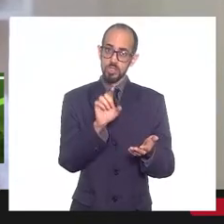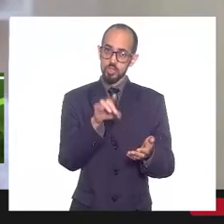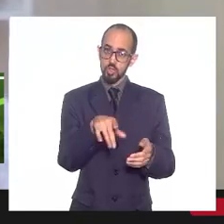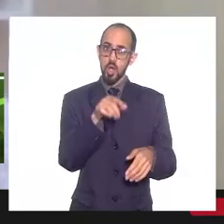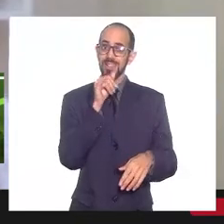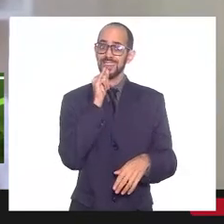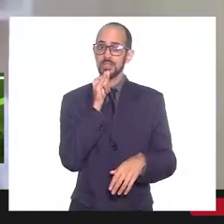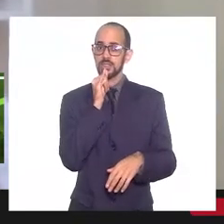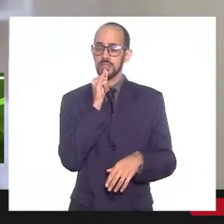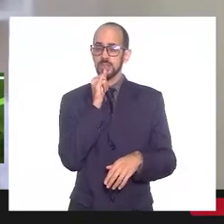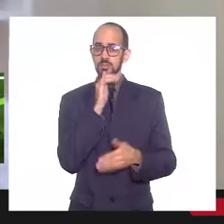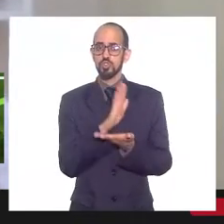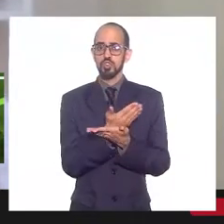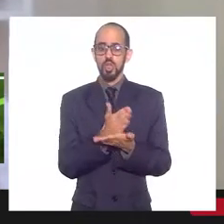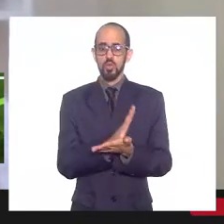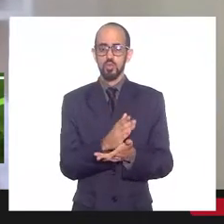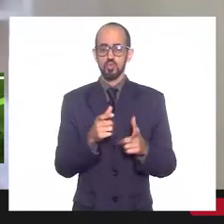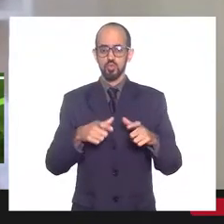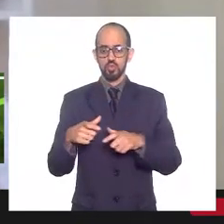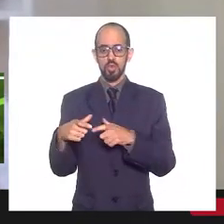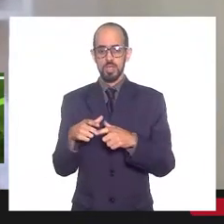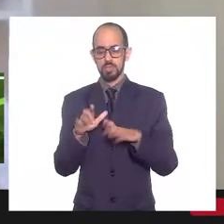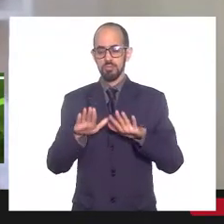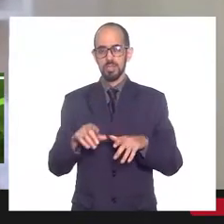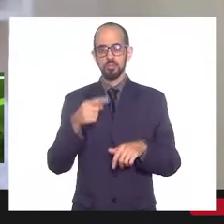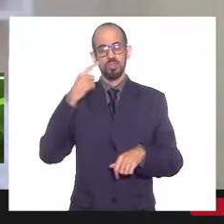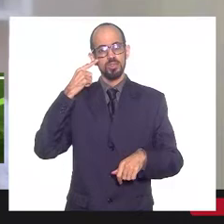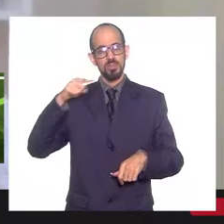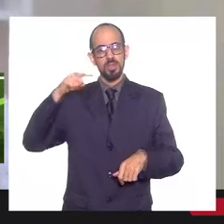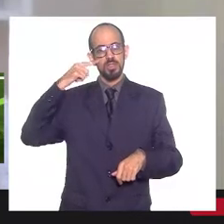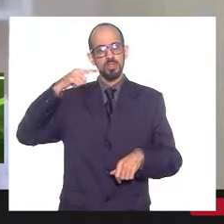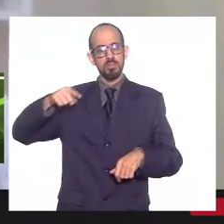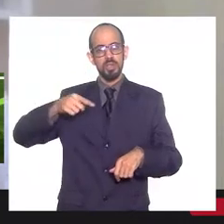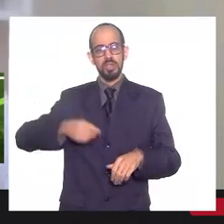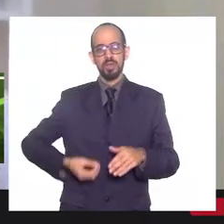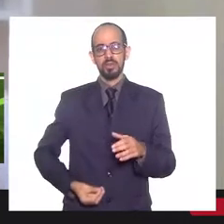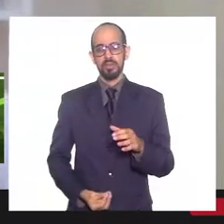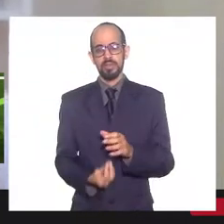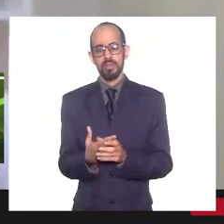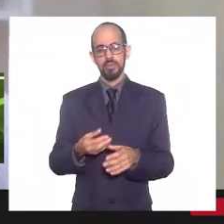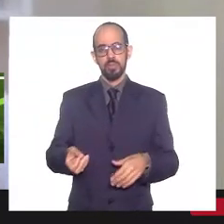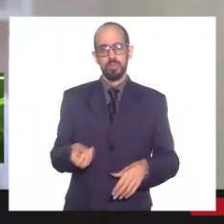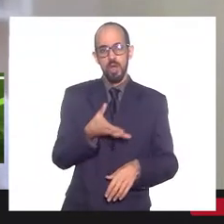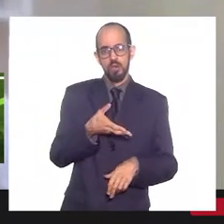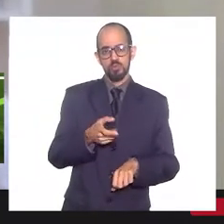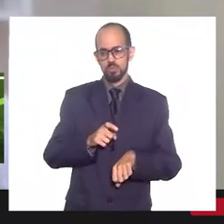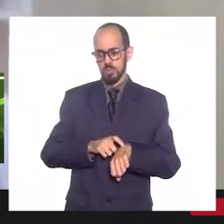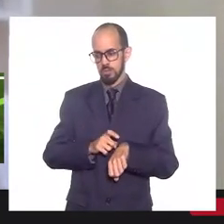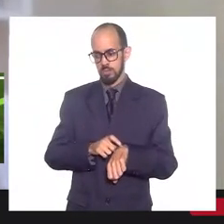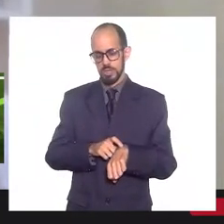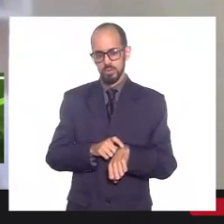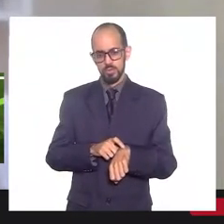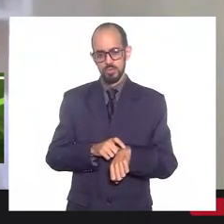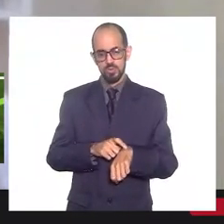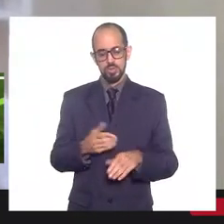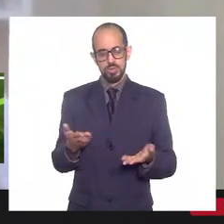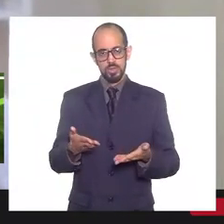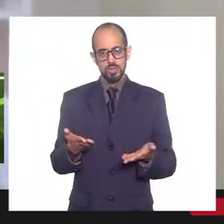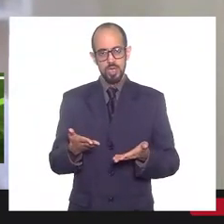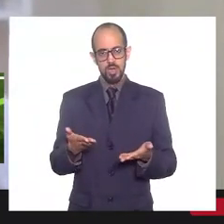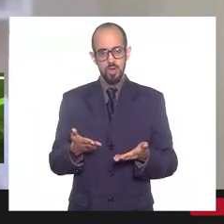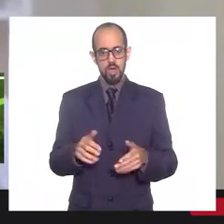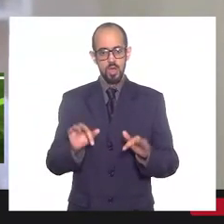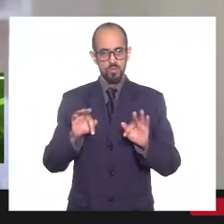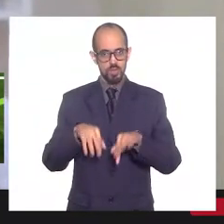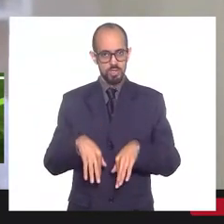alguns faz cada semana Brota mais novos novos momentos e agora